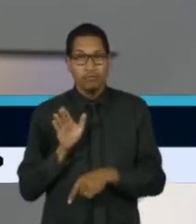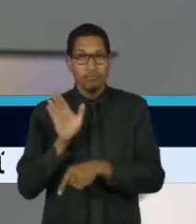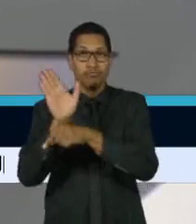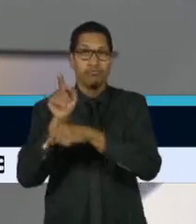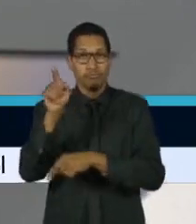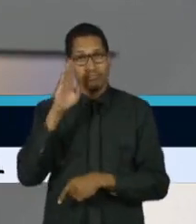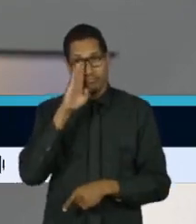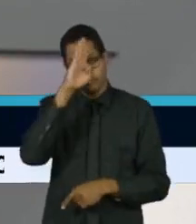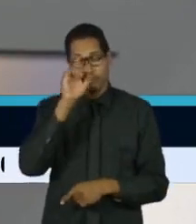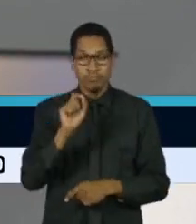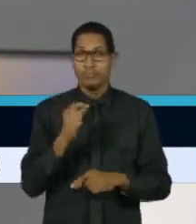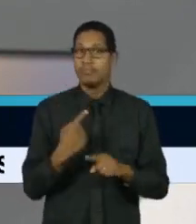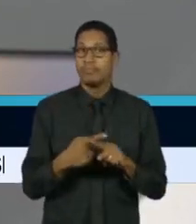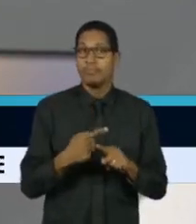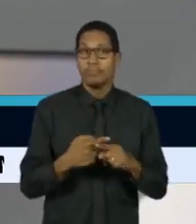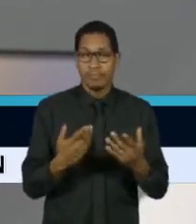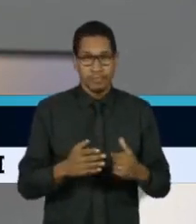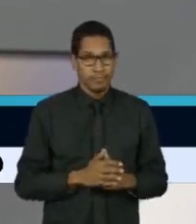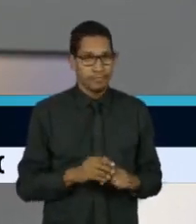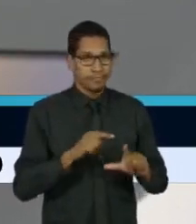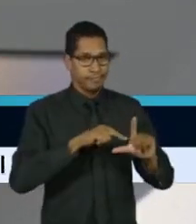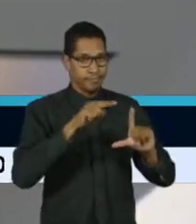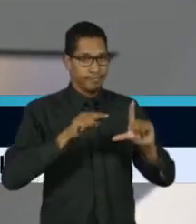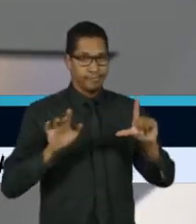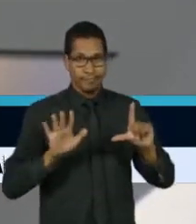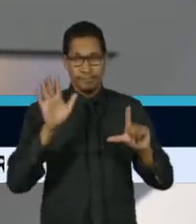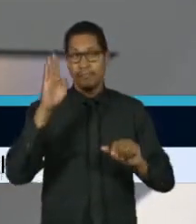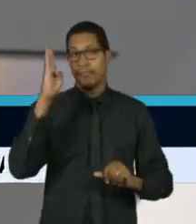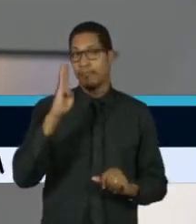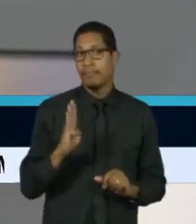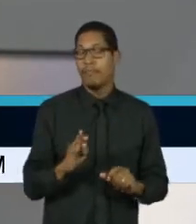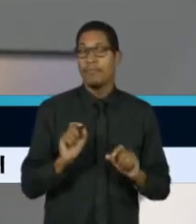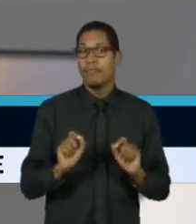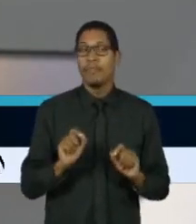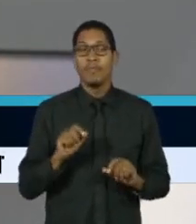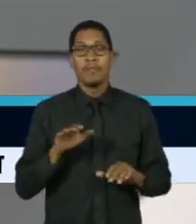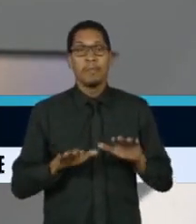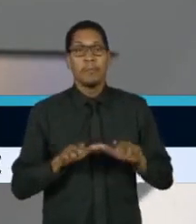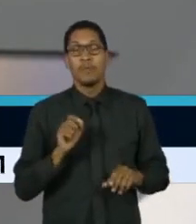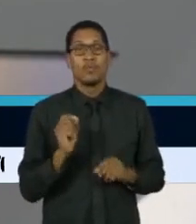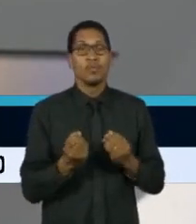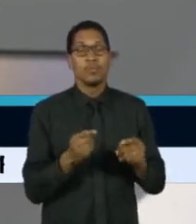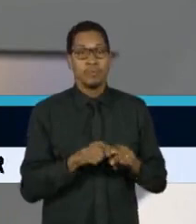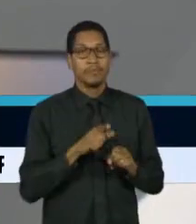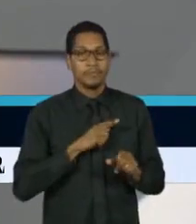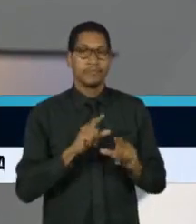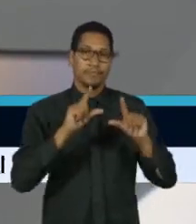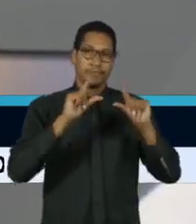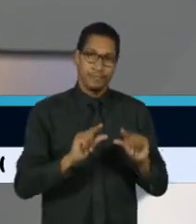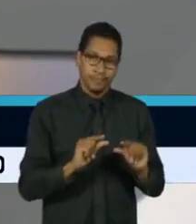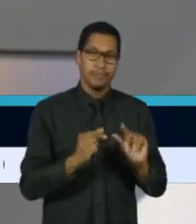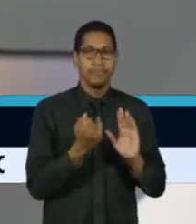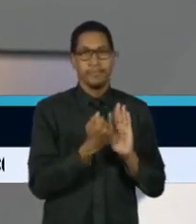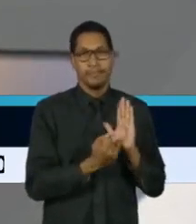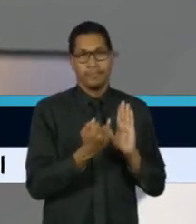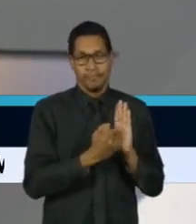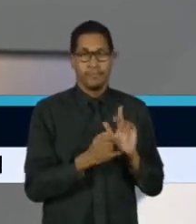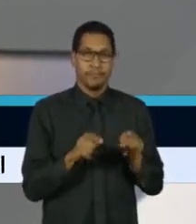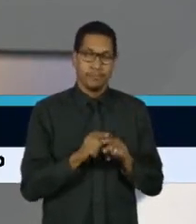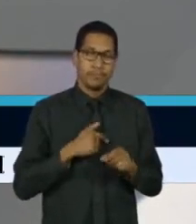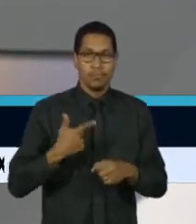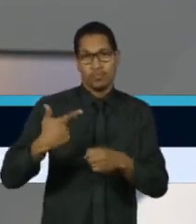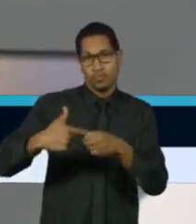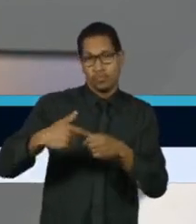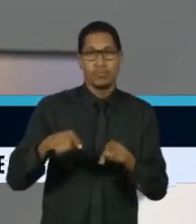Porque a inflação brasileira depende muito desse aumento, dessa redução no preço dos combustíveis. O preço